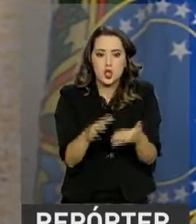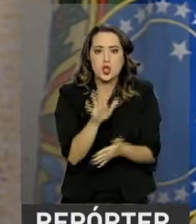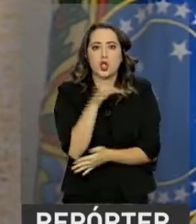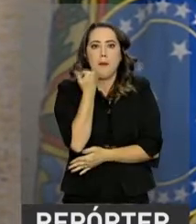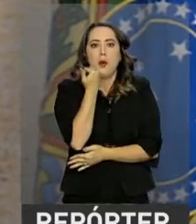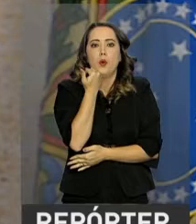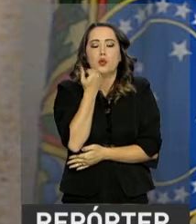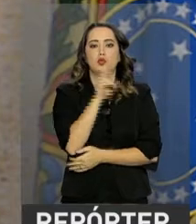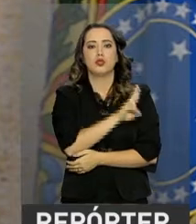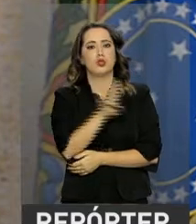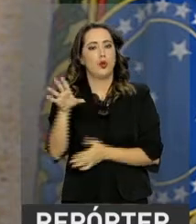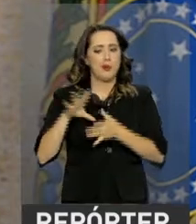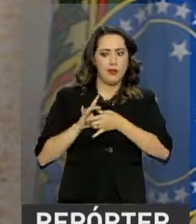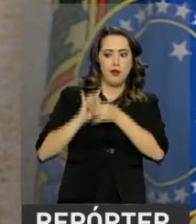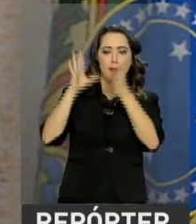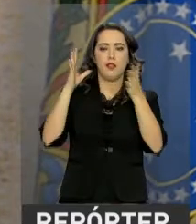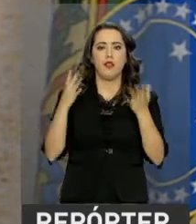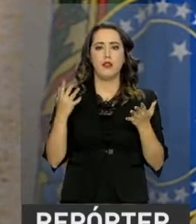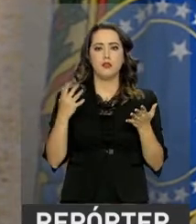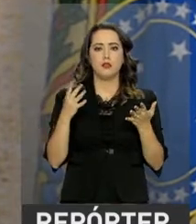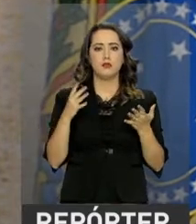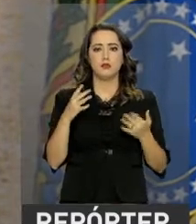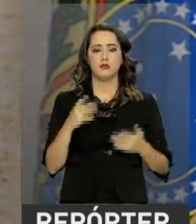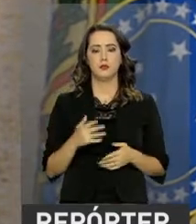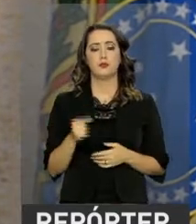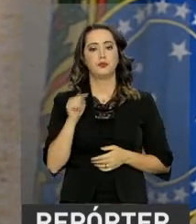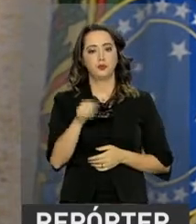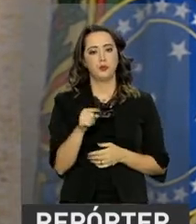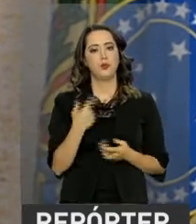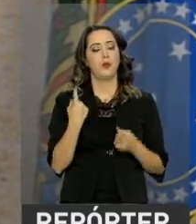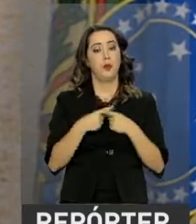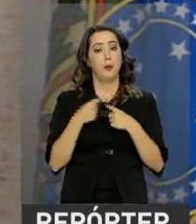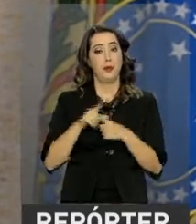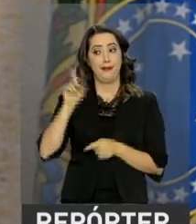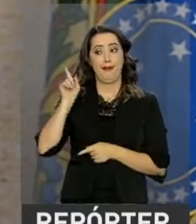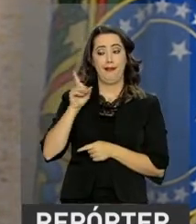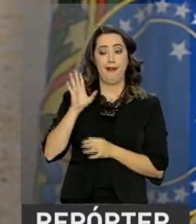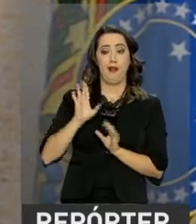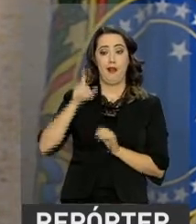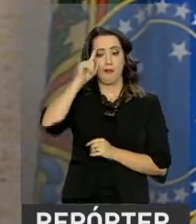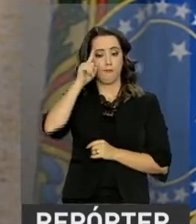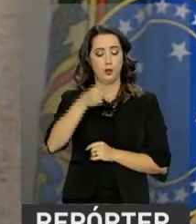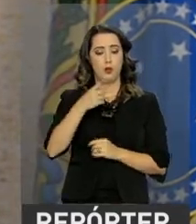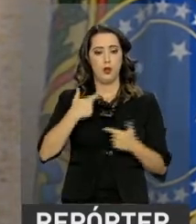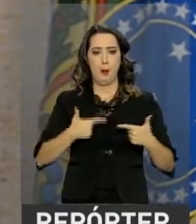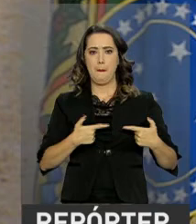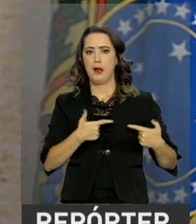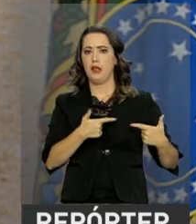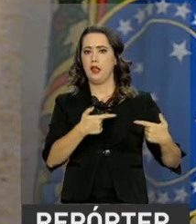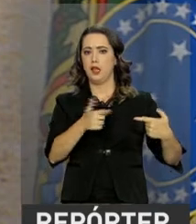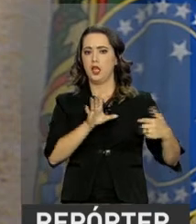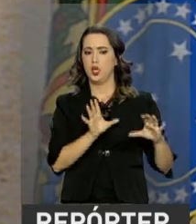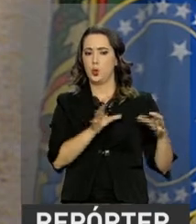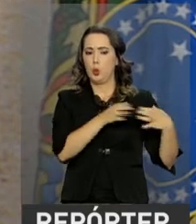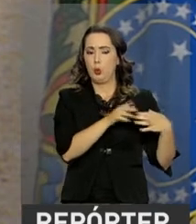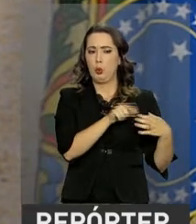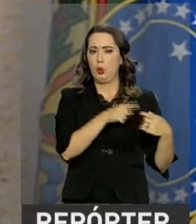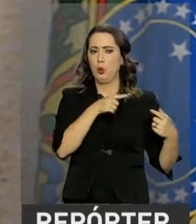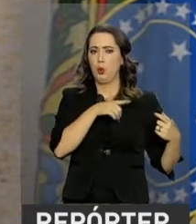em nome da liberdade aliás o regime que foram combateram regimes autoritários fechados